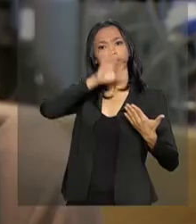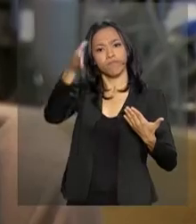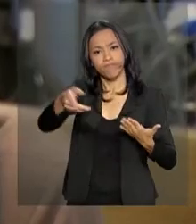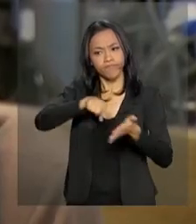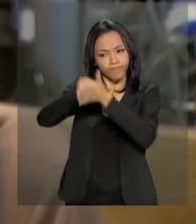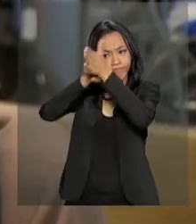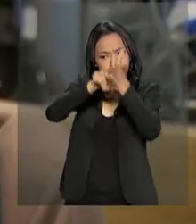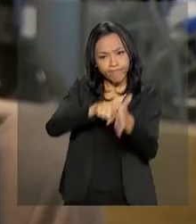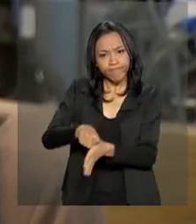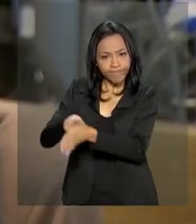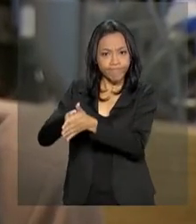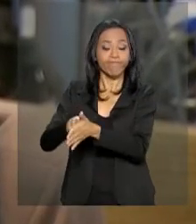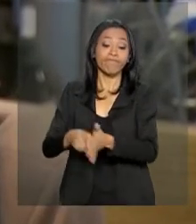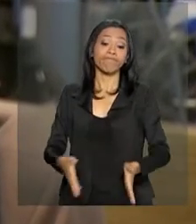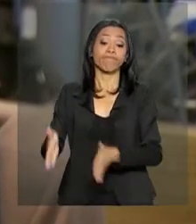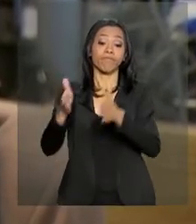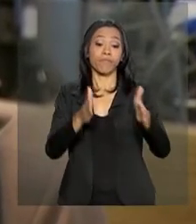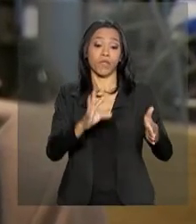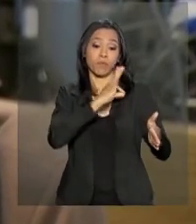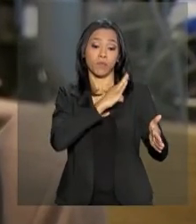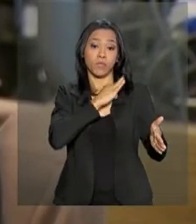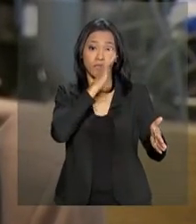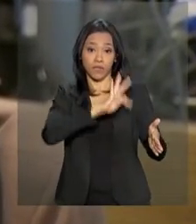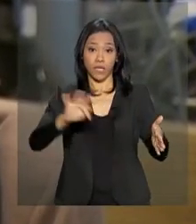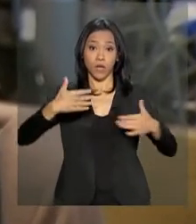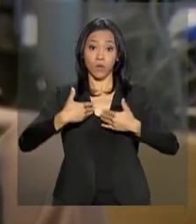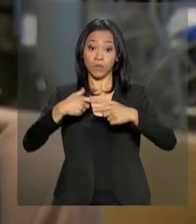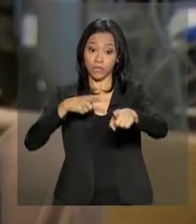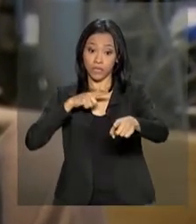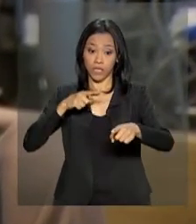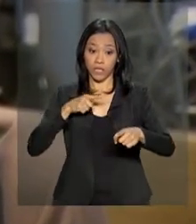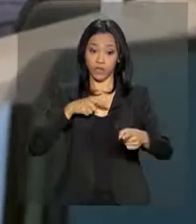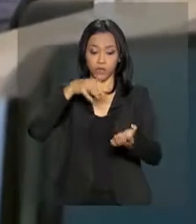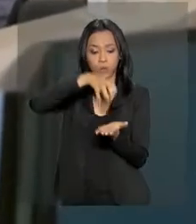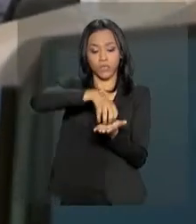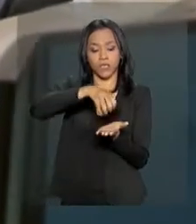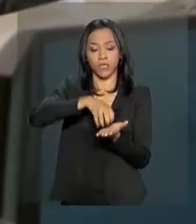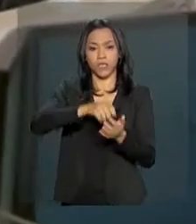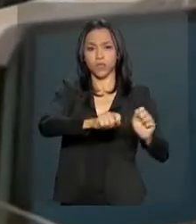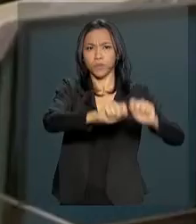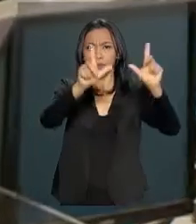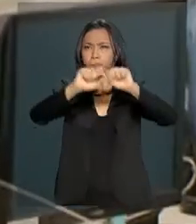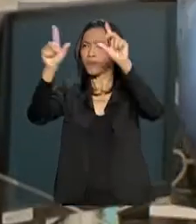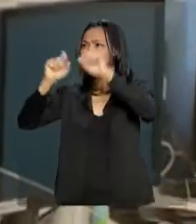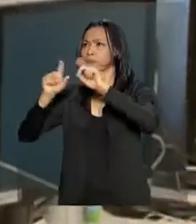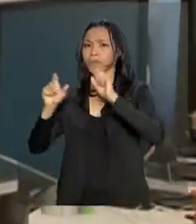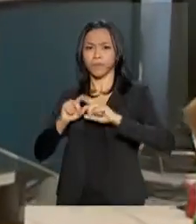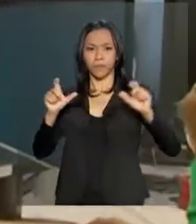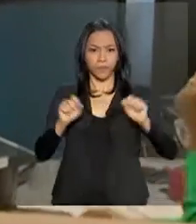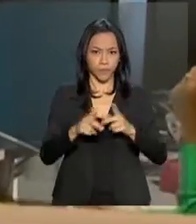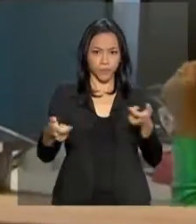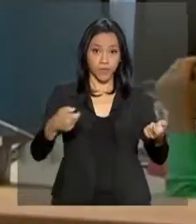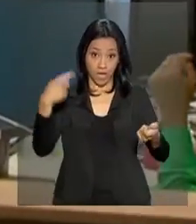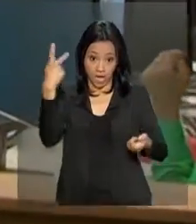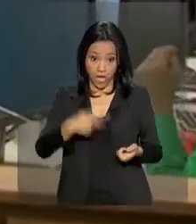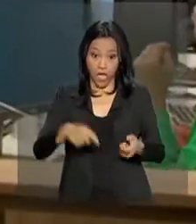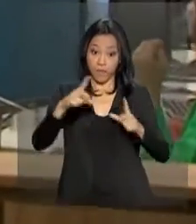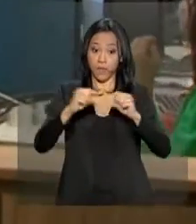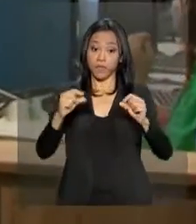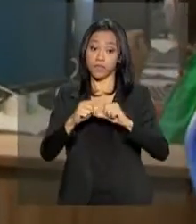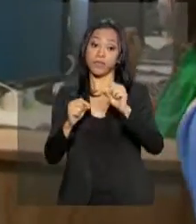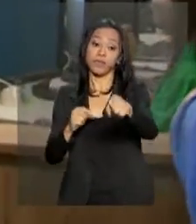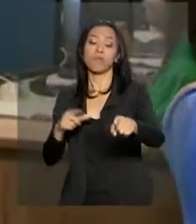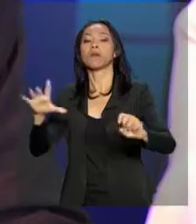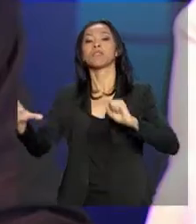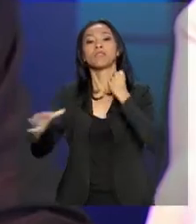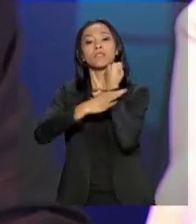fiscalização. A Polícia Federal manteve o Centro Integrado de Comando e Controle em funcionamento em Brasília para dar segurança à